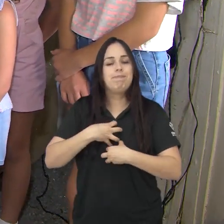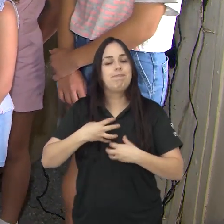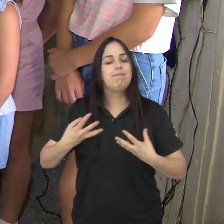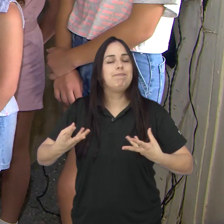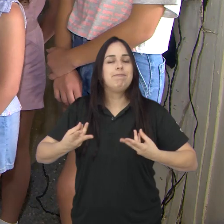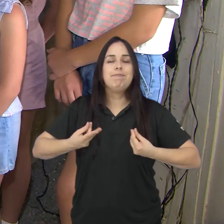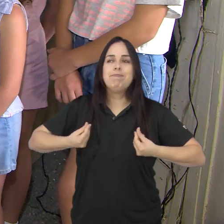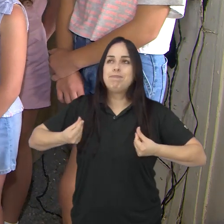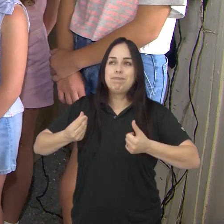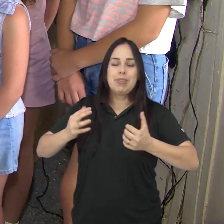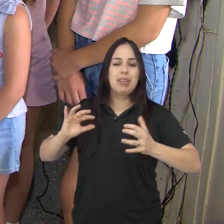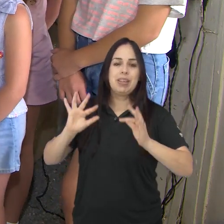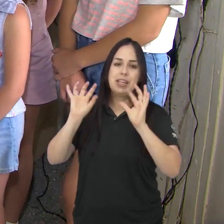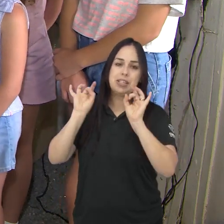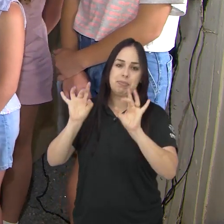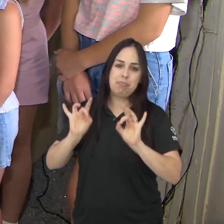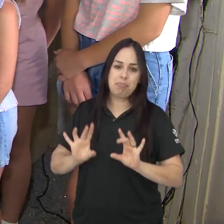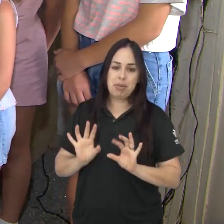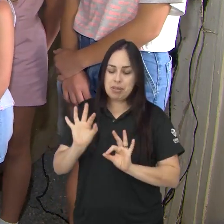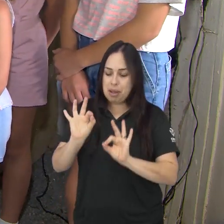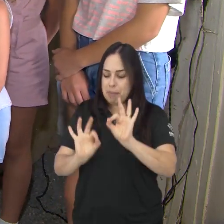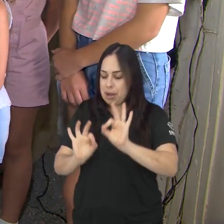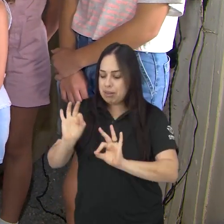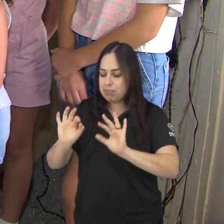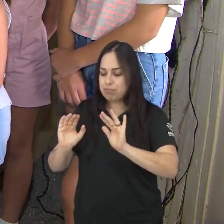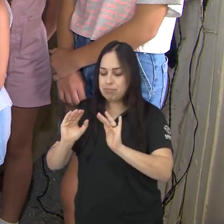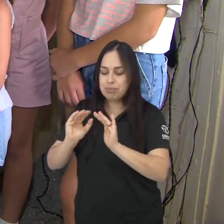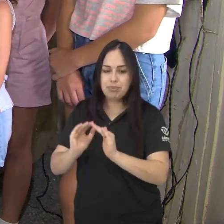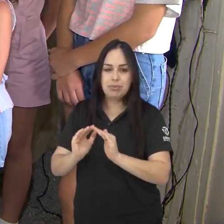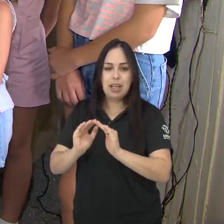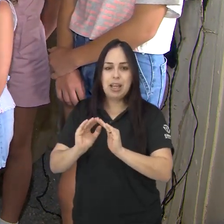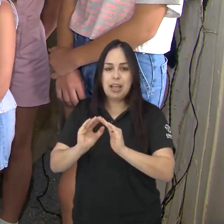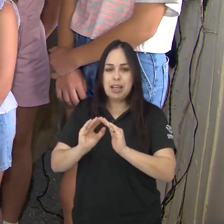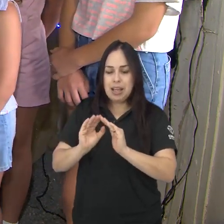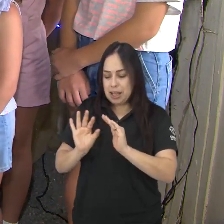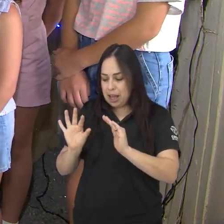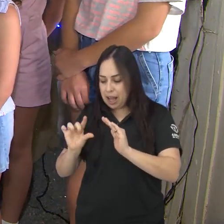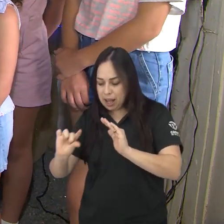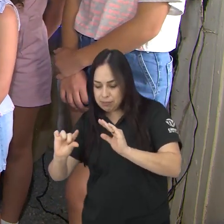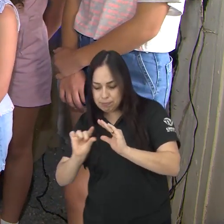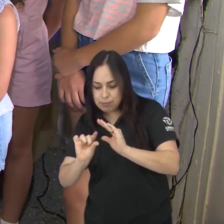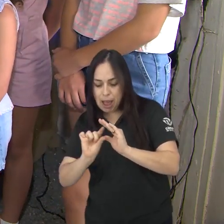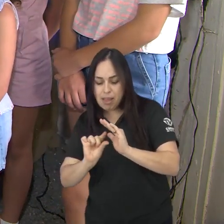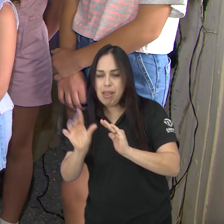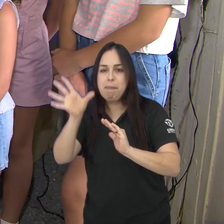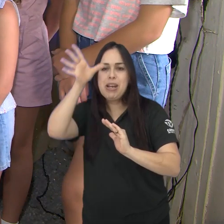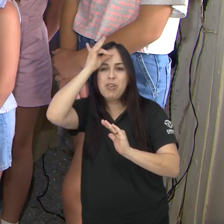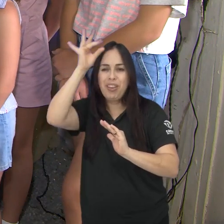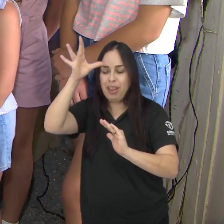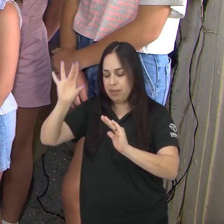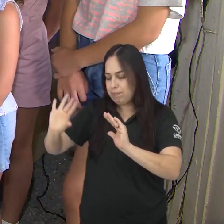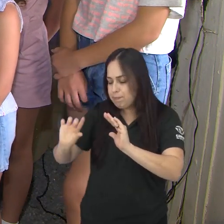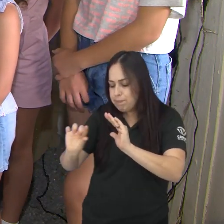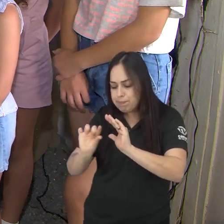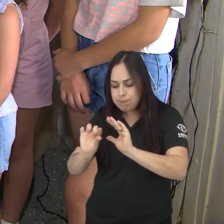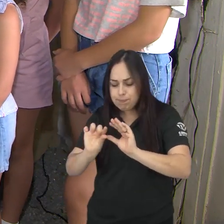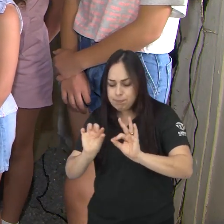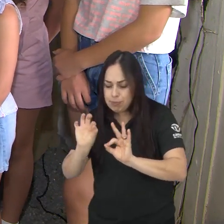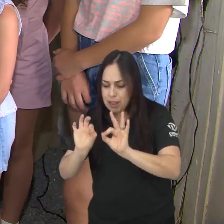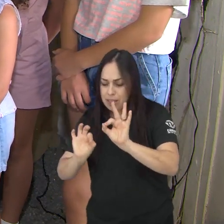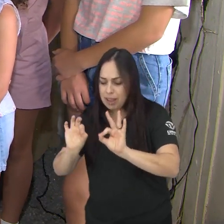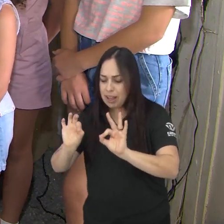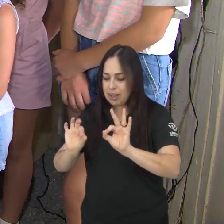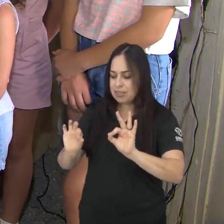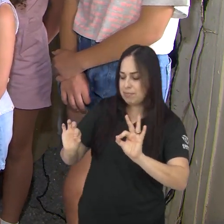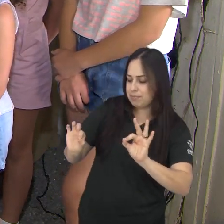para mim, é muito especial também montar o presépio. Cada personagem, a gente